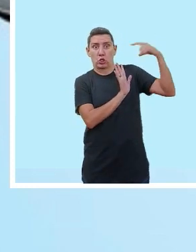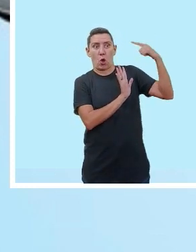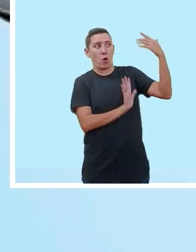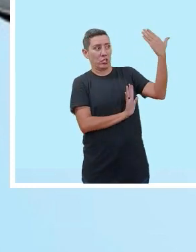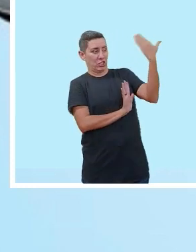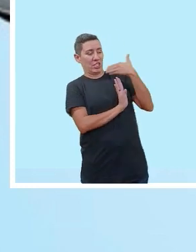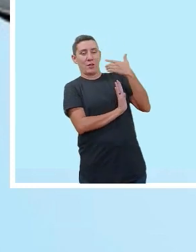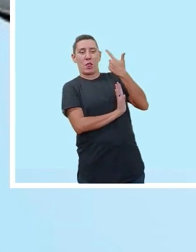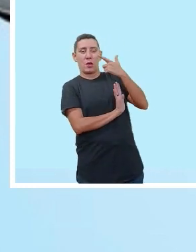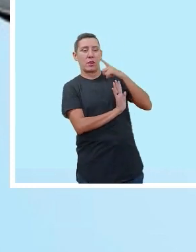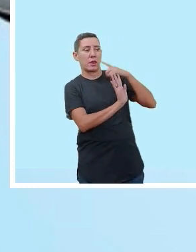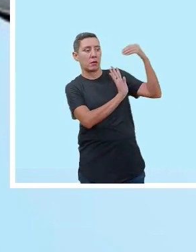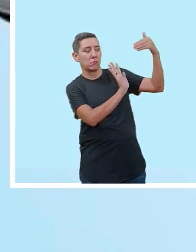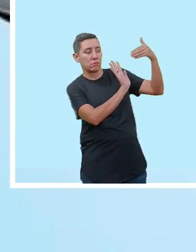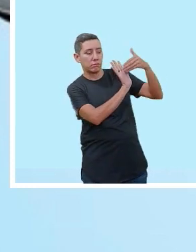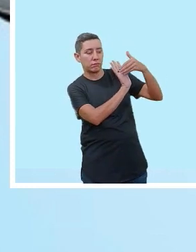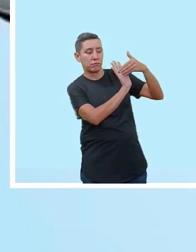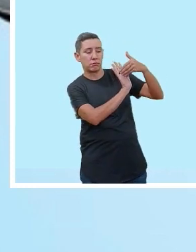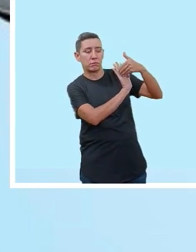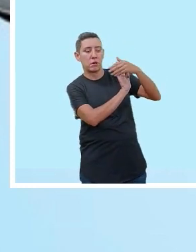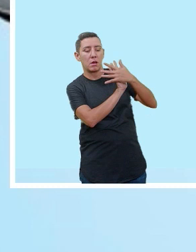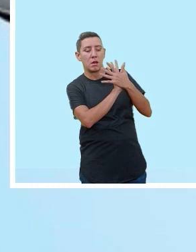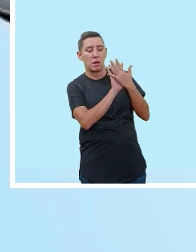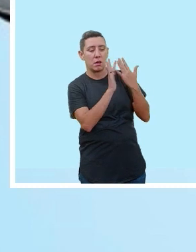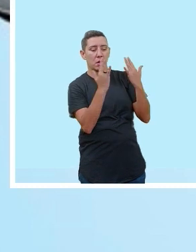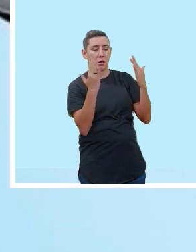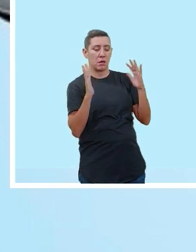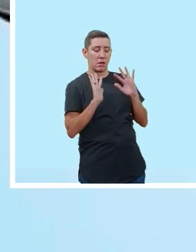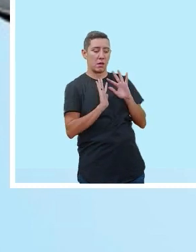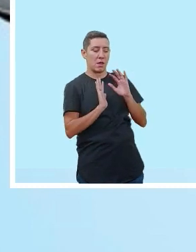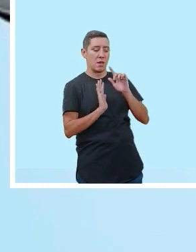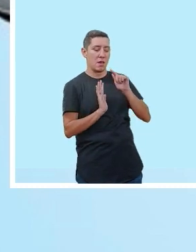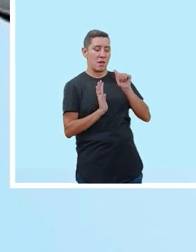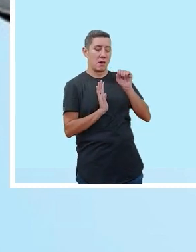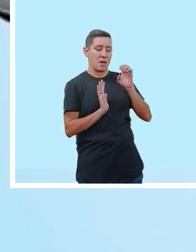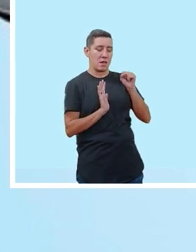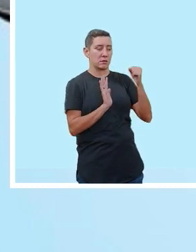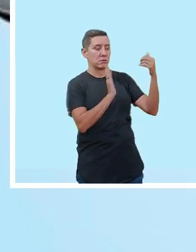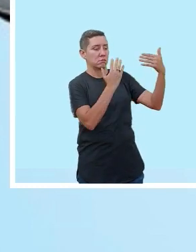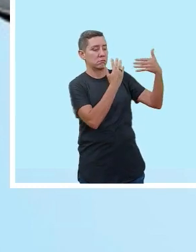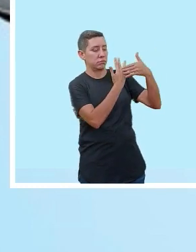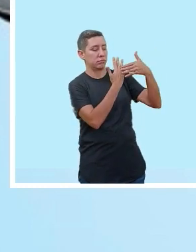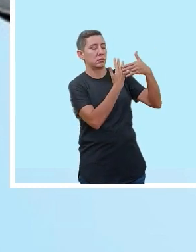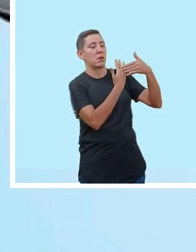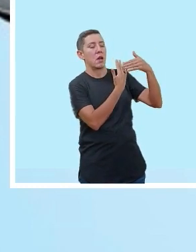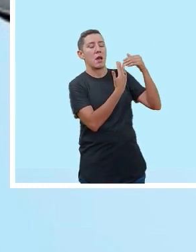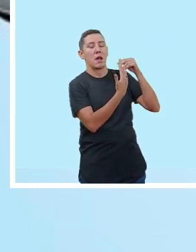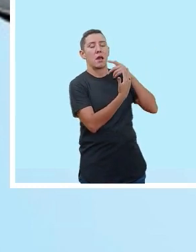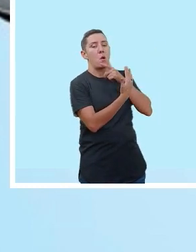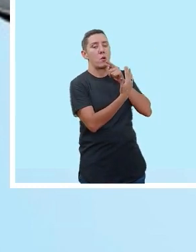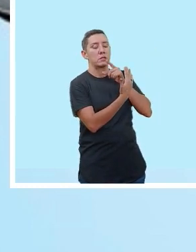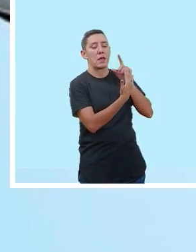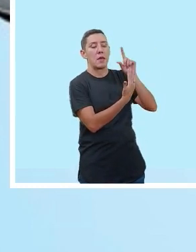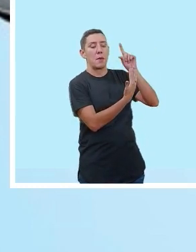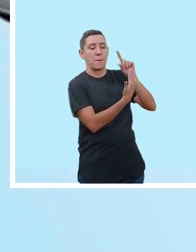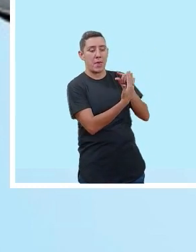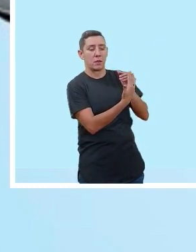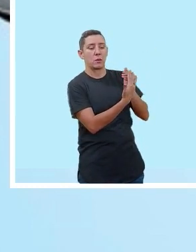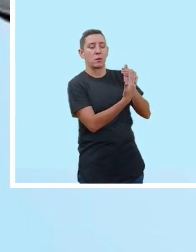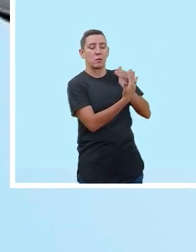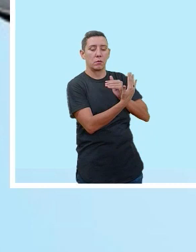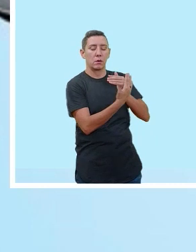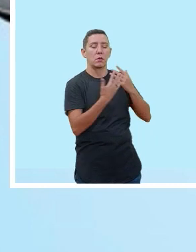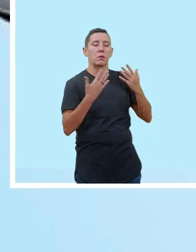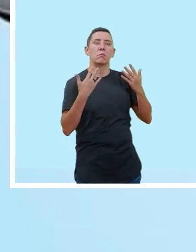ele é mantido na crosta terrestre e, em função disso, ele permite um controle de temperatura dentro da crosta